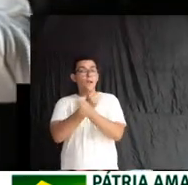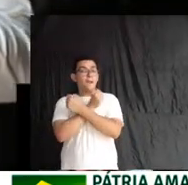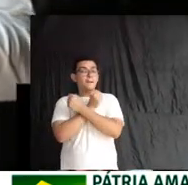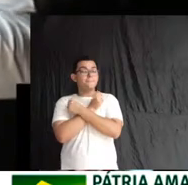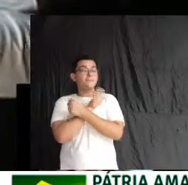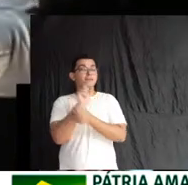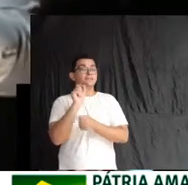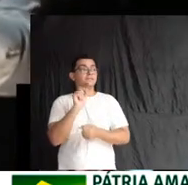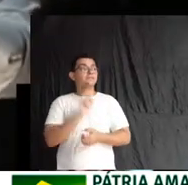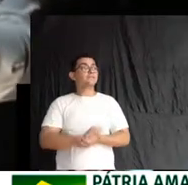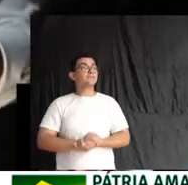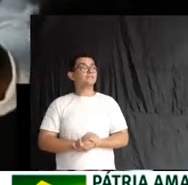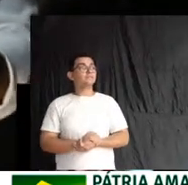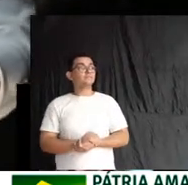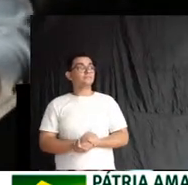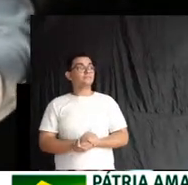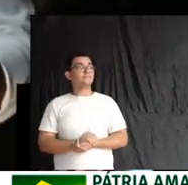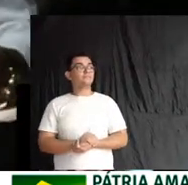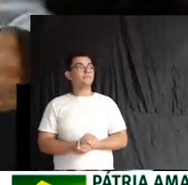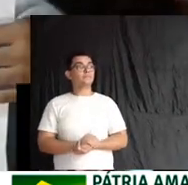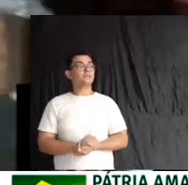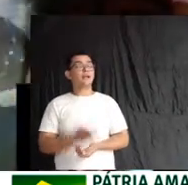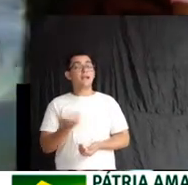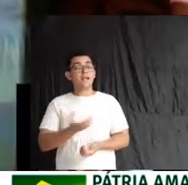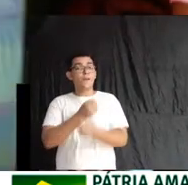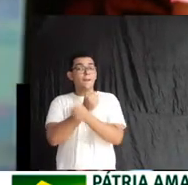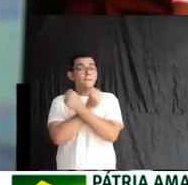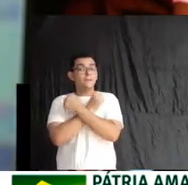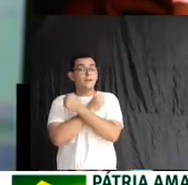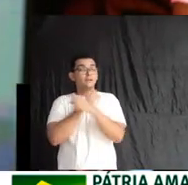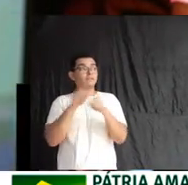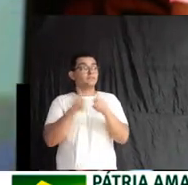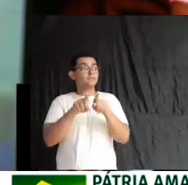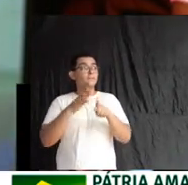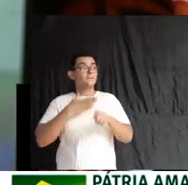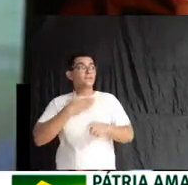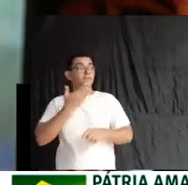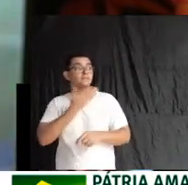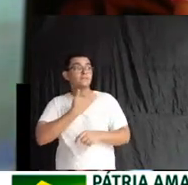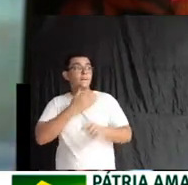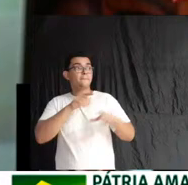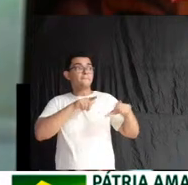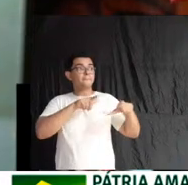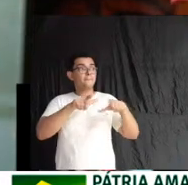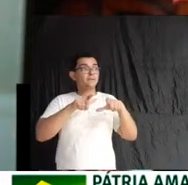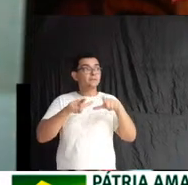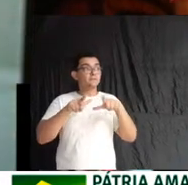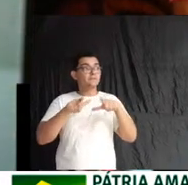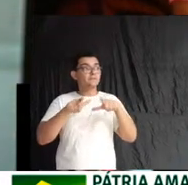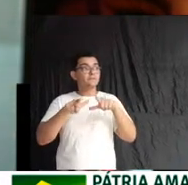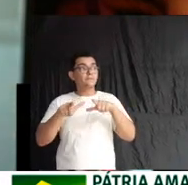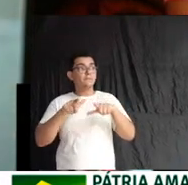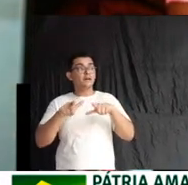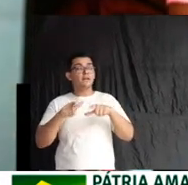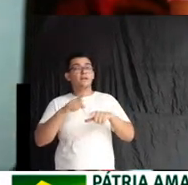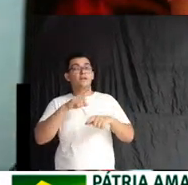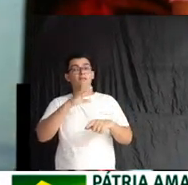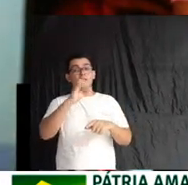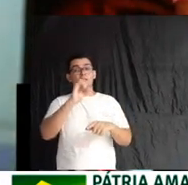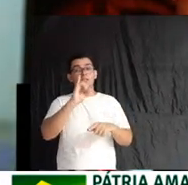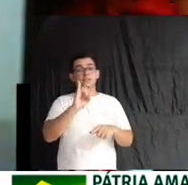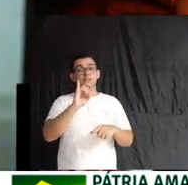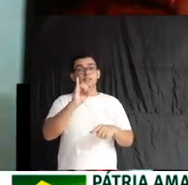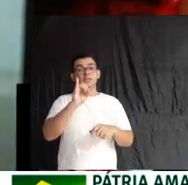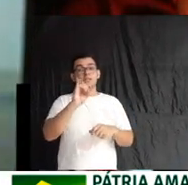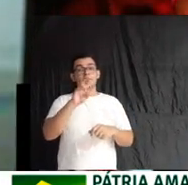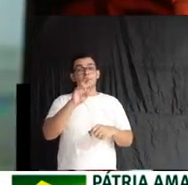rótulo, pode? Pode. Quero mandar um alô para o pessoal lá, meus amigos de trabalho, lá da Ciretran,